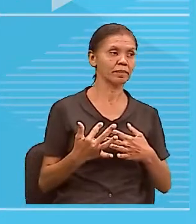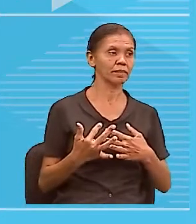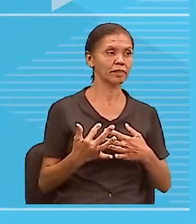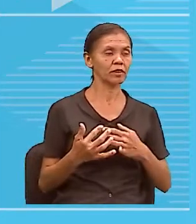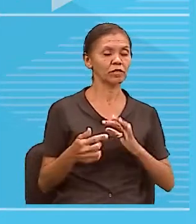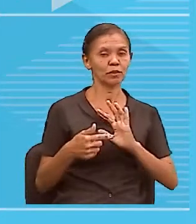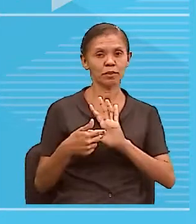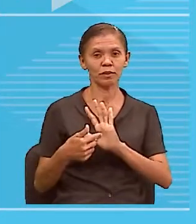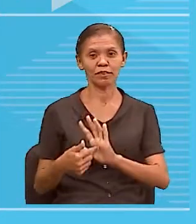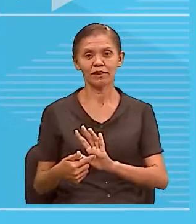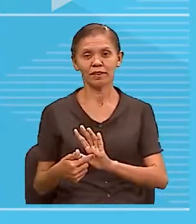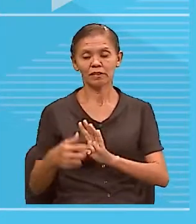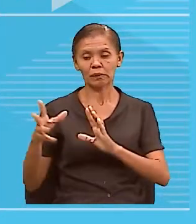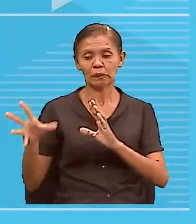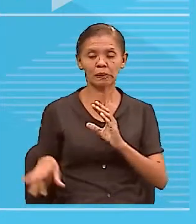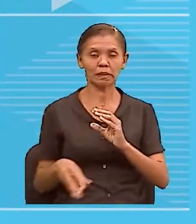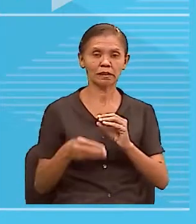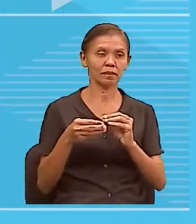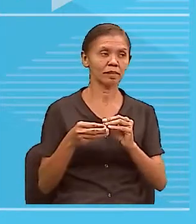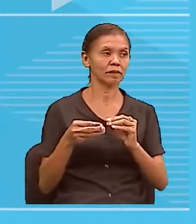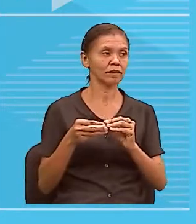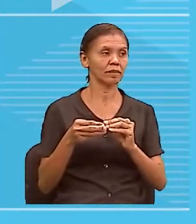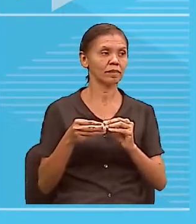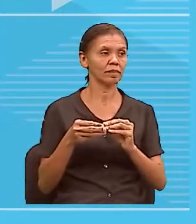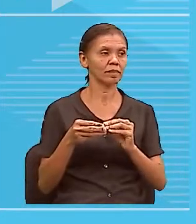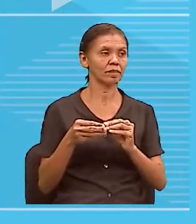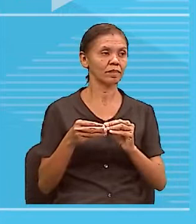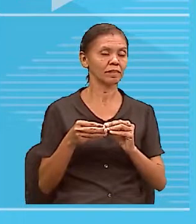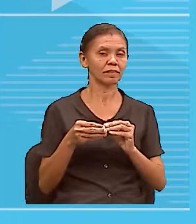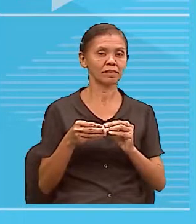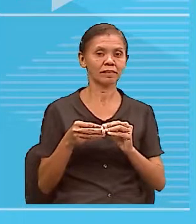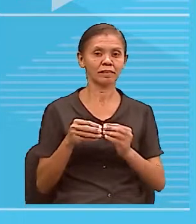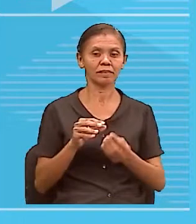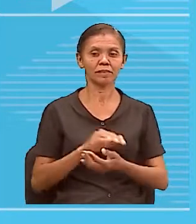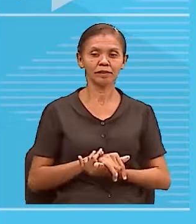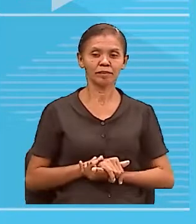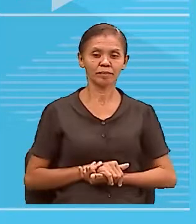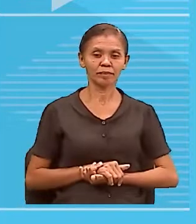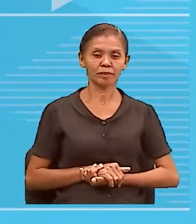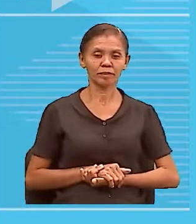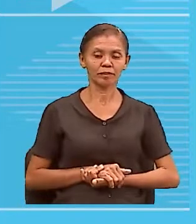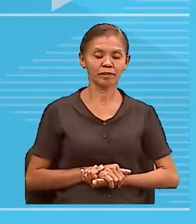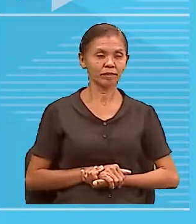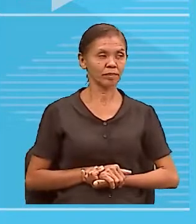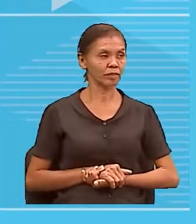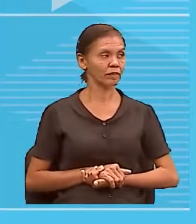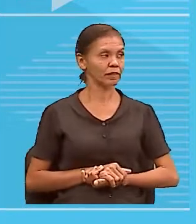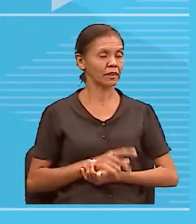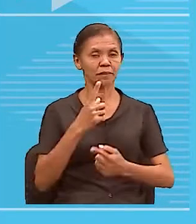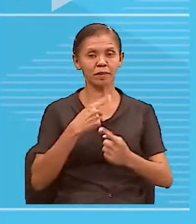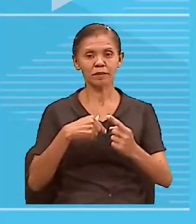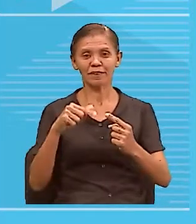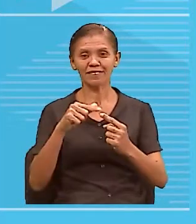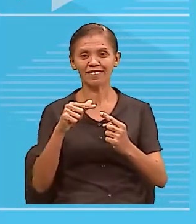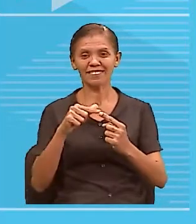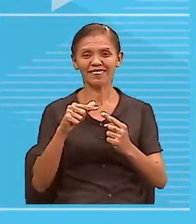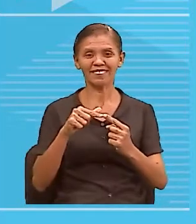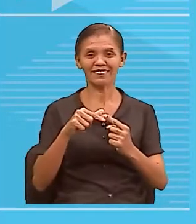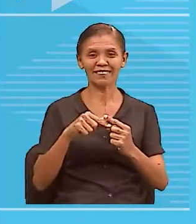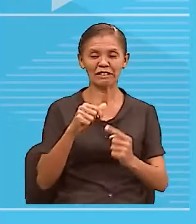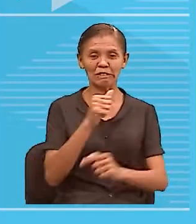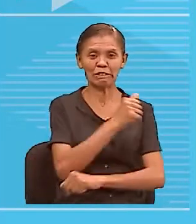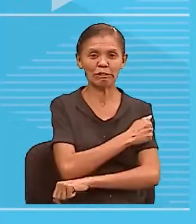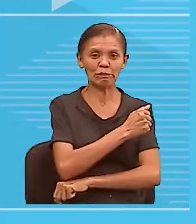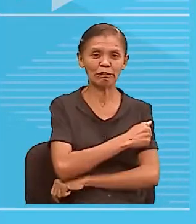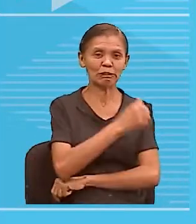trazendo pra vocês os complementos pensa que tudo faz parte desse universo de entender a língua né entender a língua é isso é você